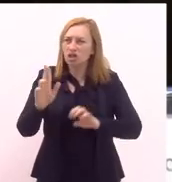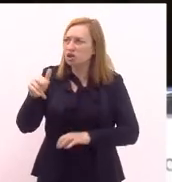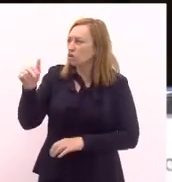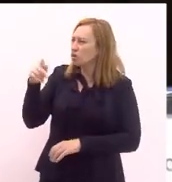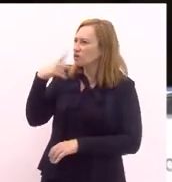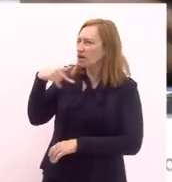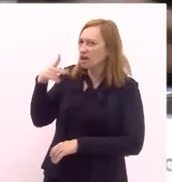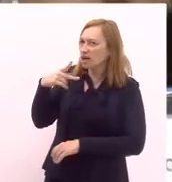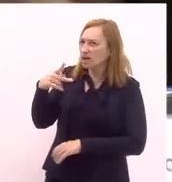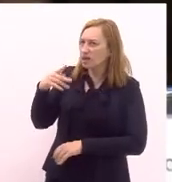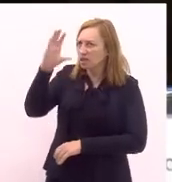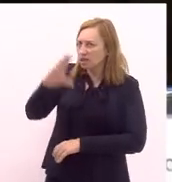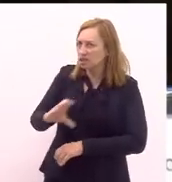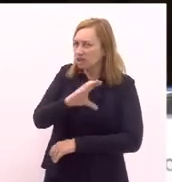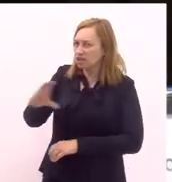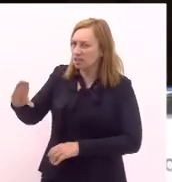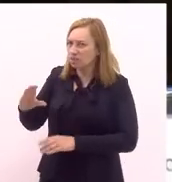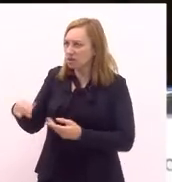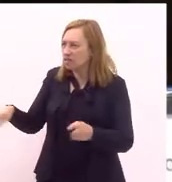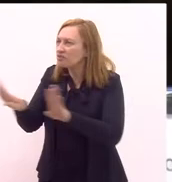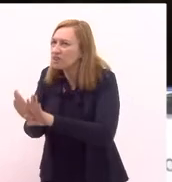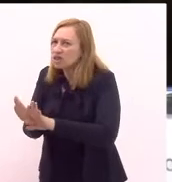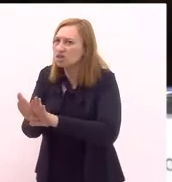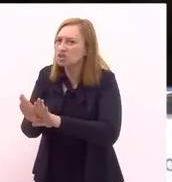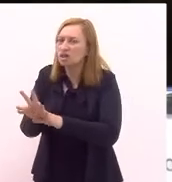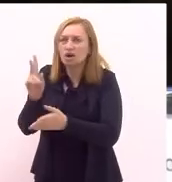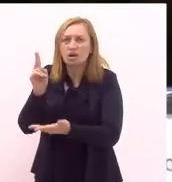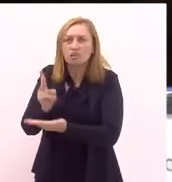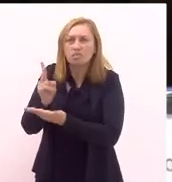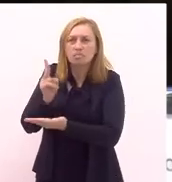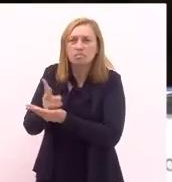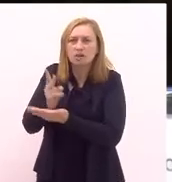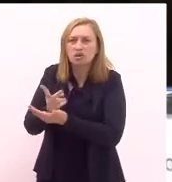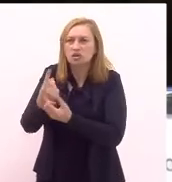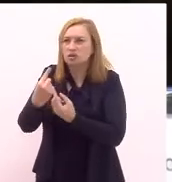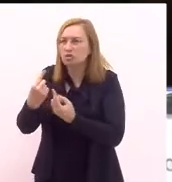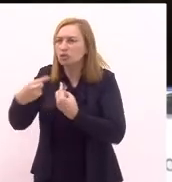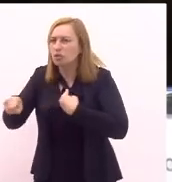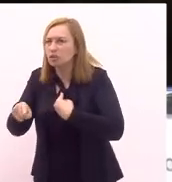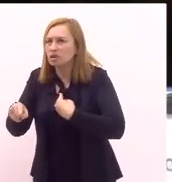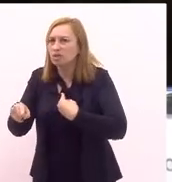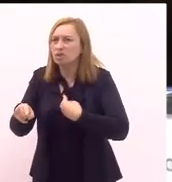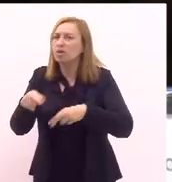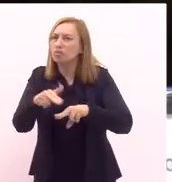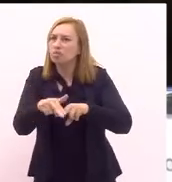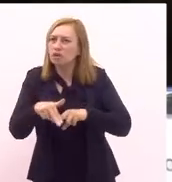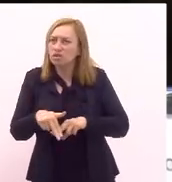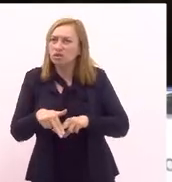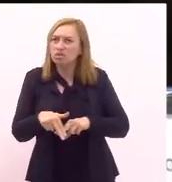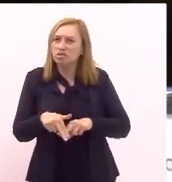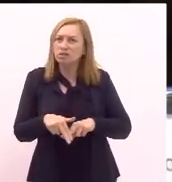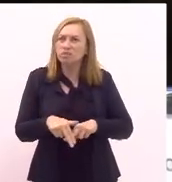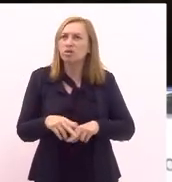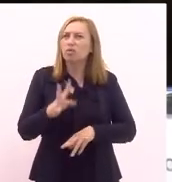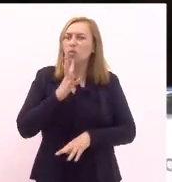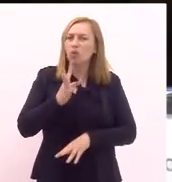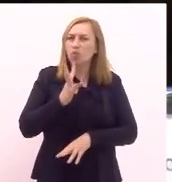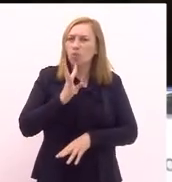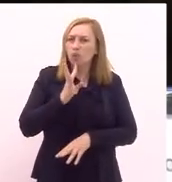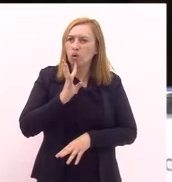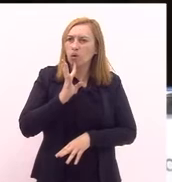para uma igreja católica quero que ela fecha ainda que ele tenha discordâncias ficou com os dogmas católicos e por isso eu reconheço